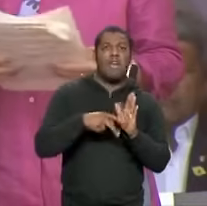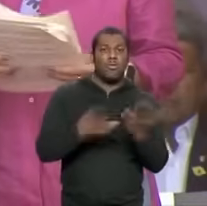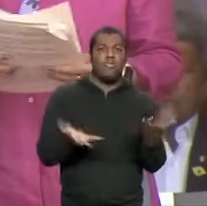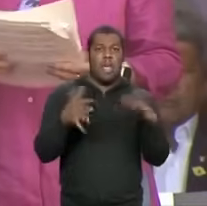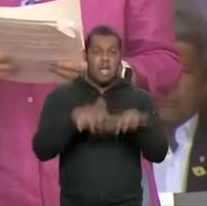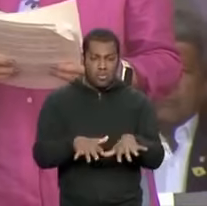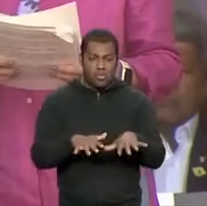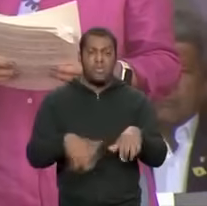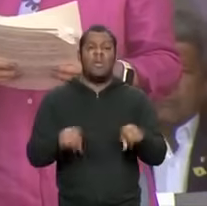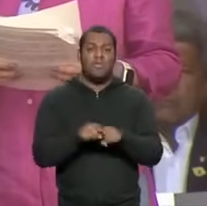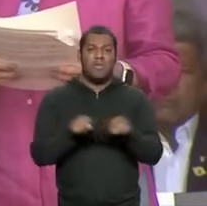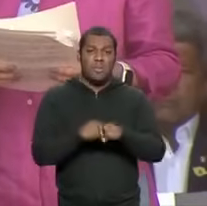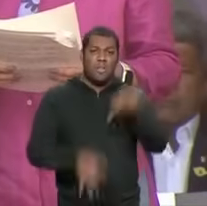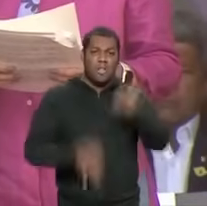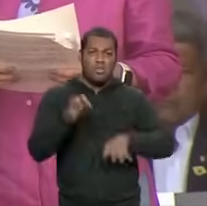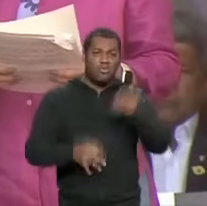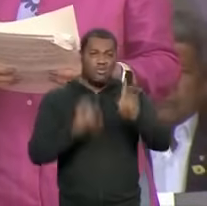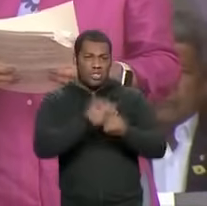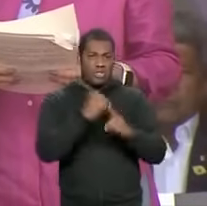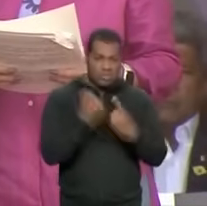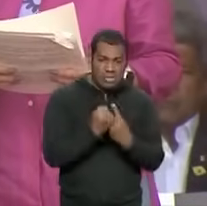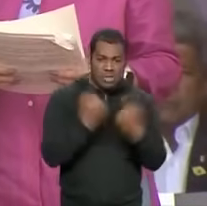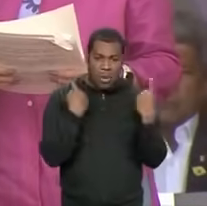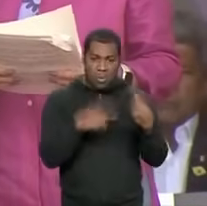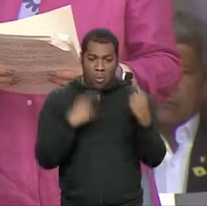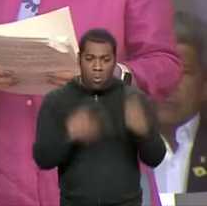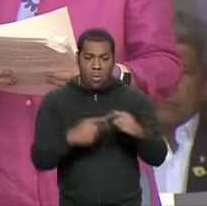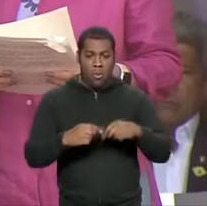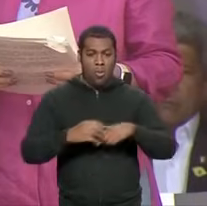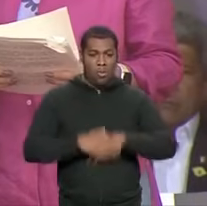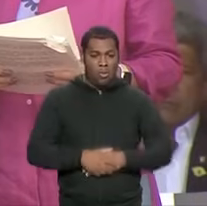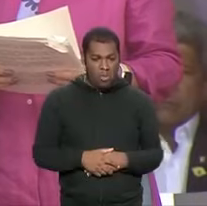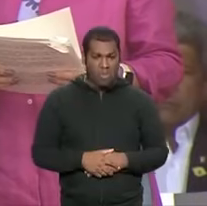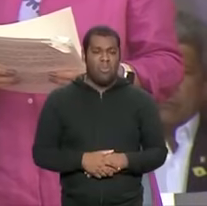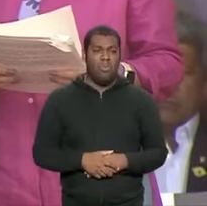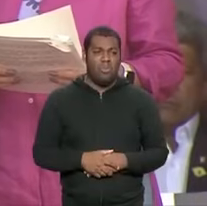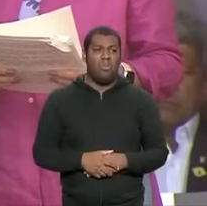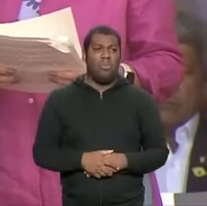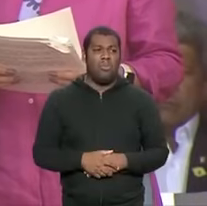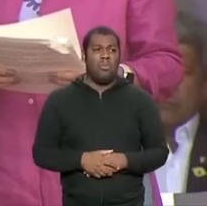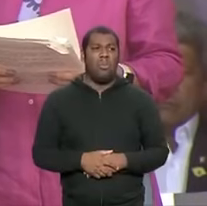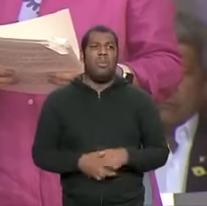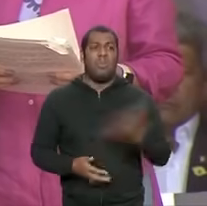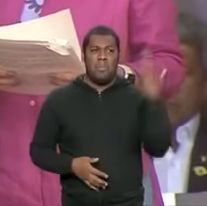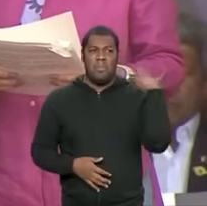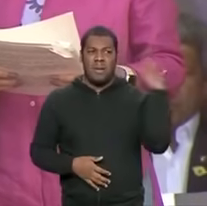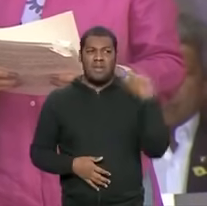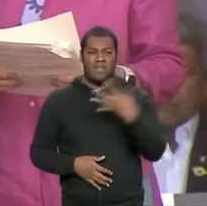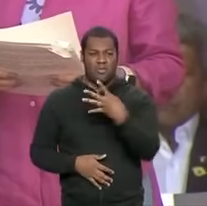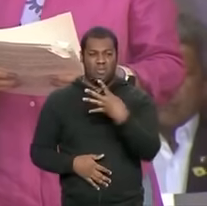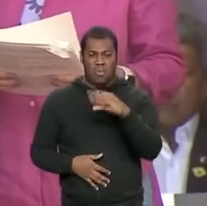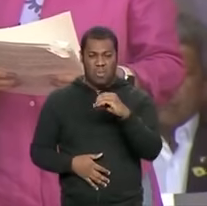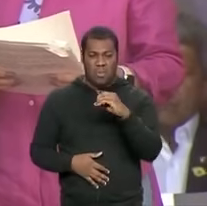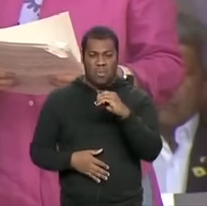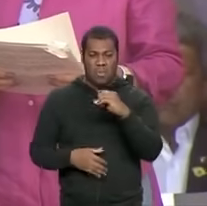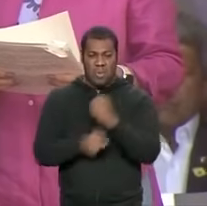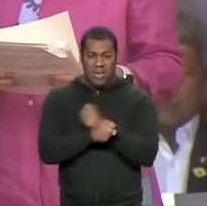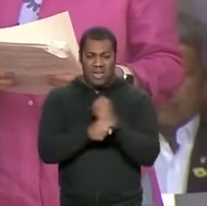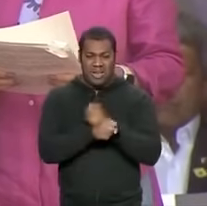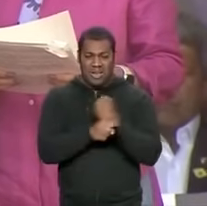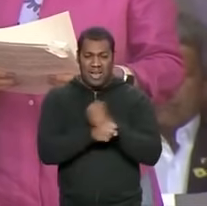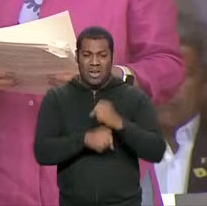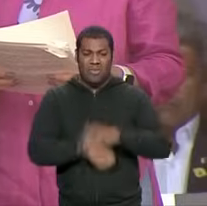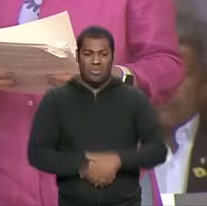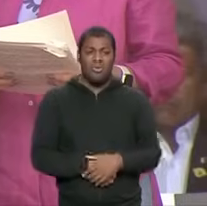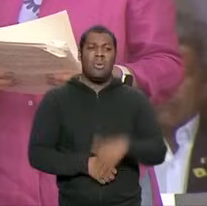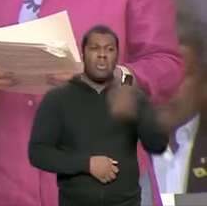e com justiça social foi o mesmo tipo de perseguição que há 40 anos tirou a nossa